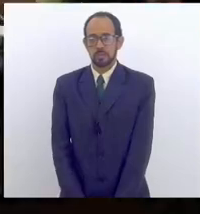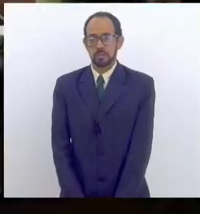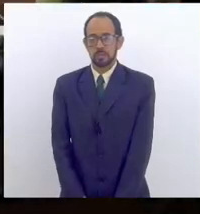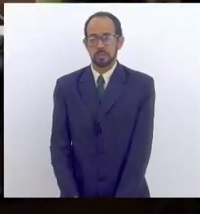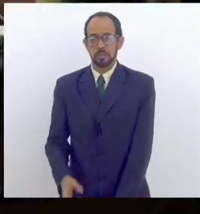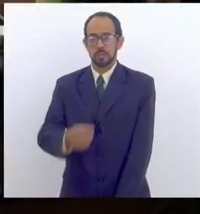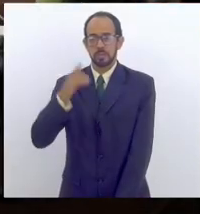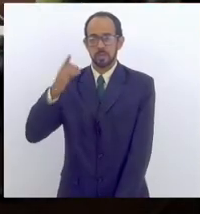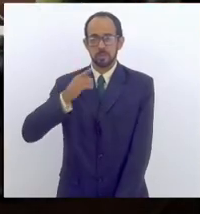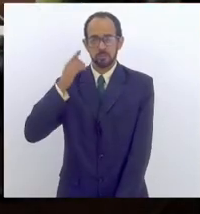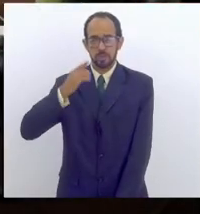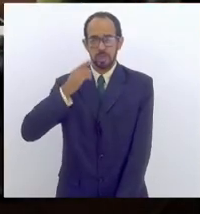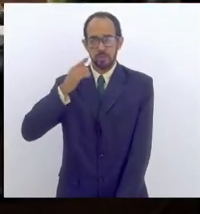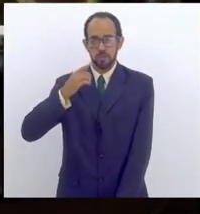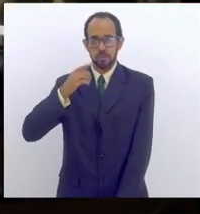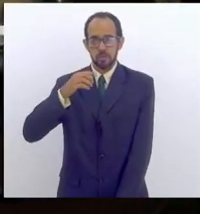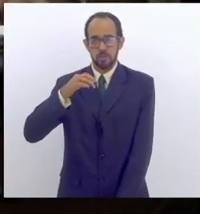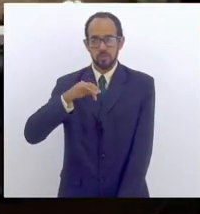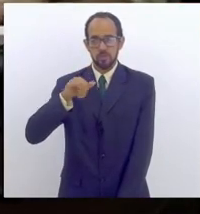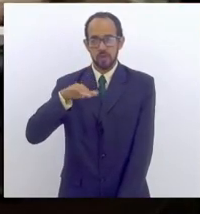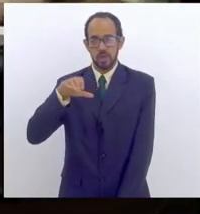Deputado Fábio Silva.